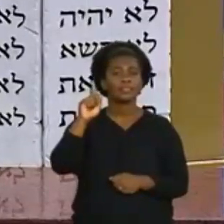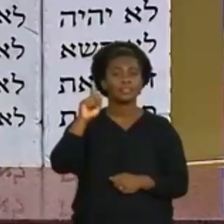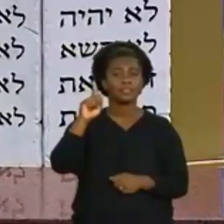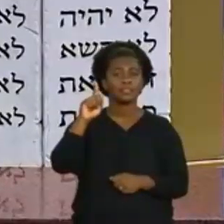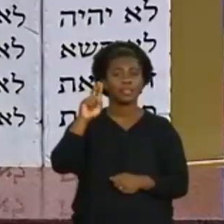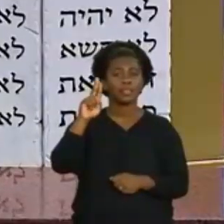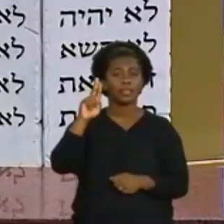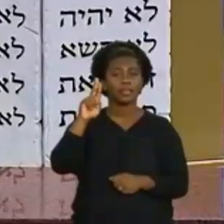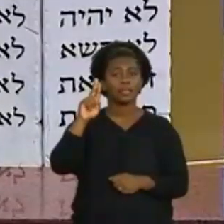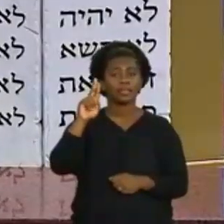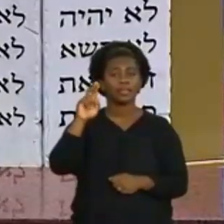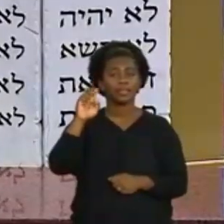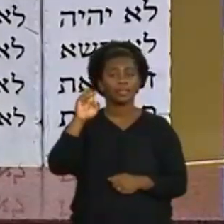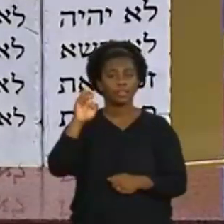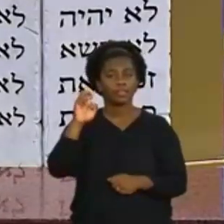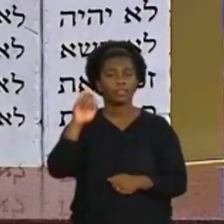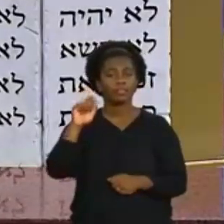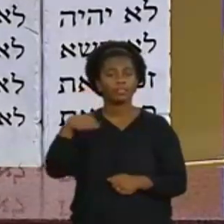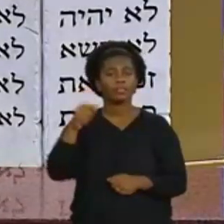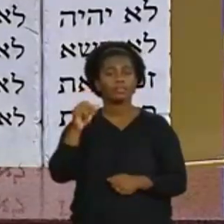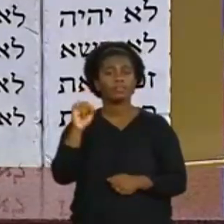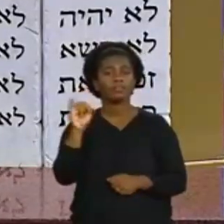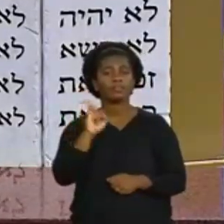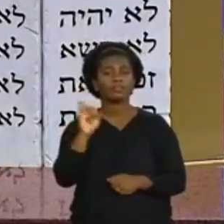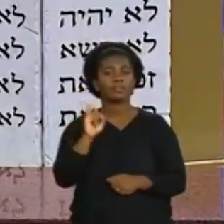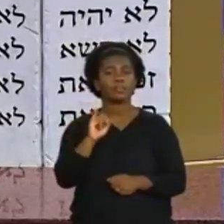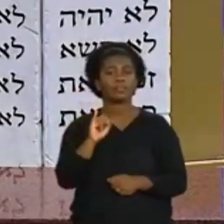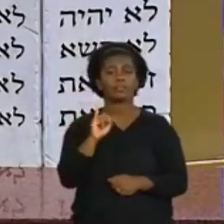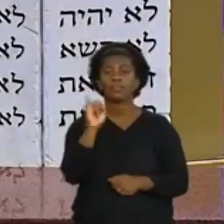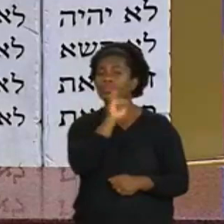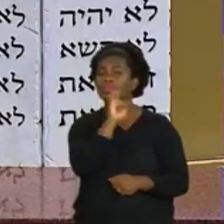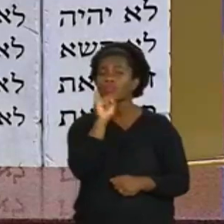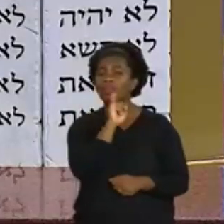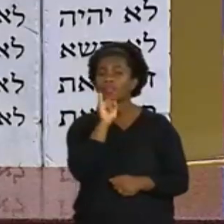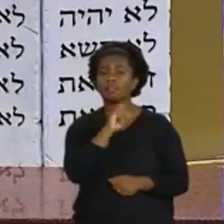mim, depois que Deus deu o filho dele, o que é que Deus fez?